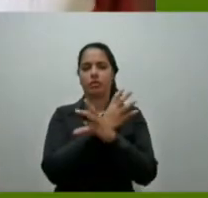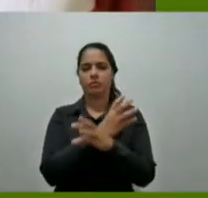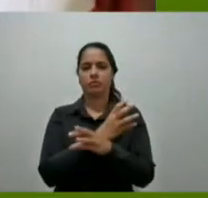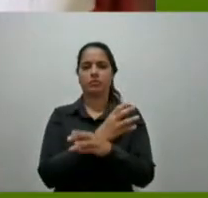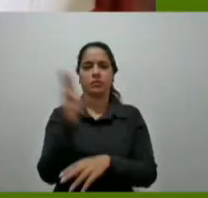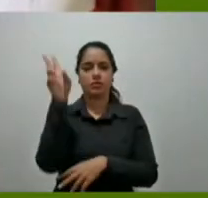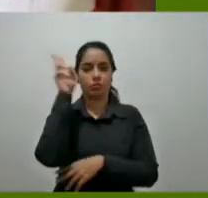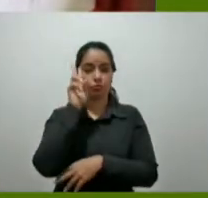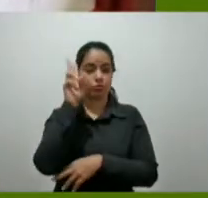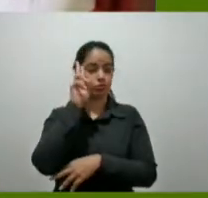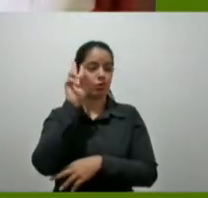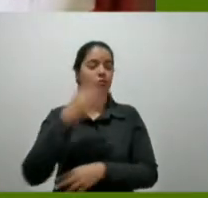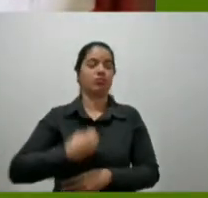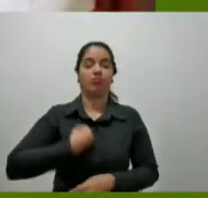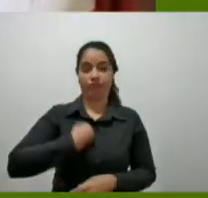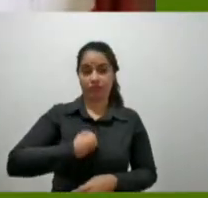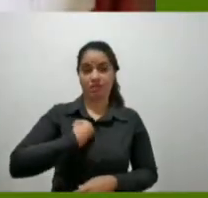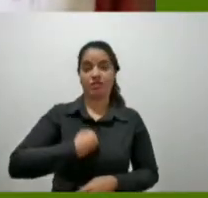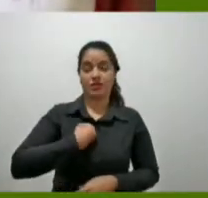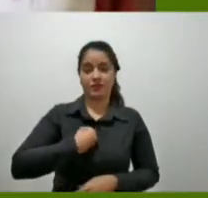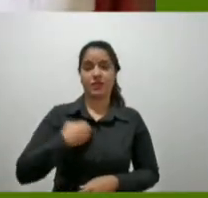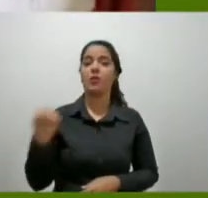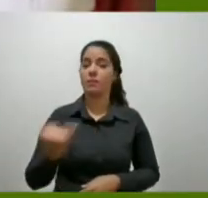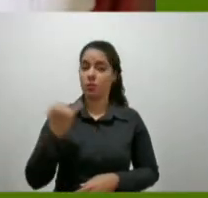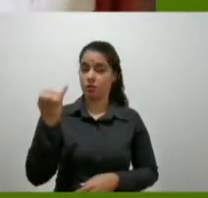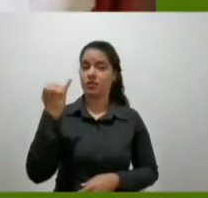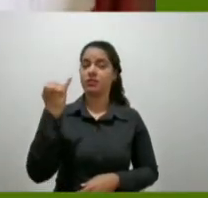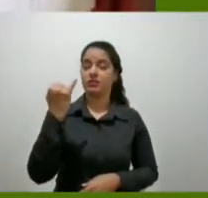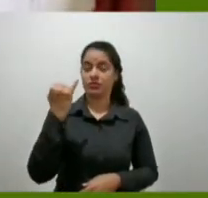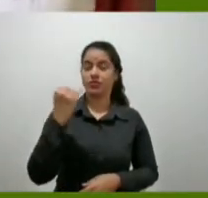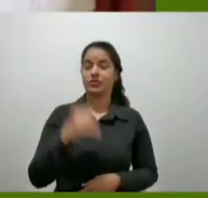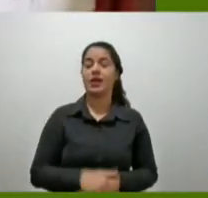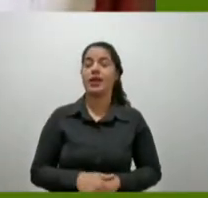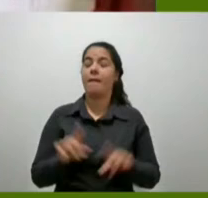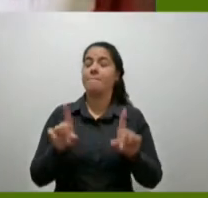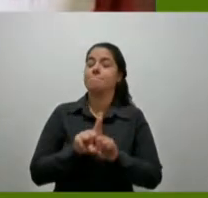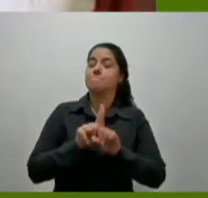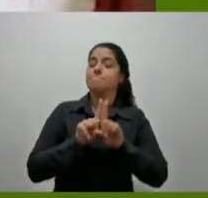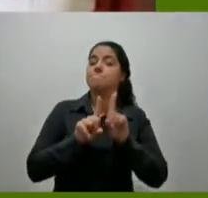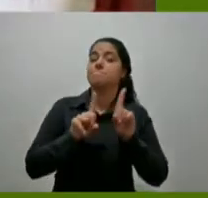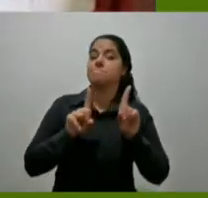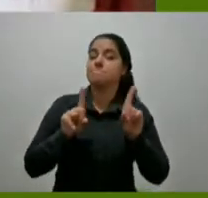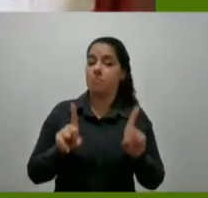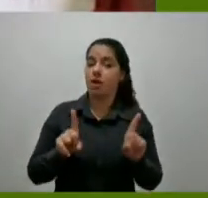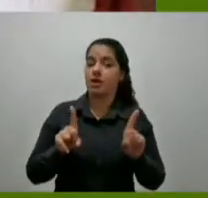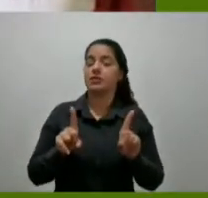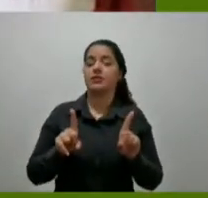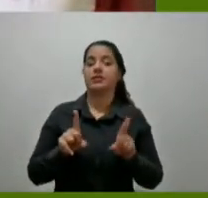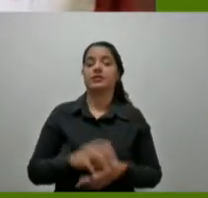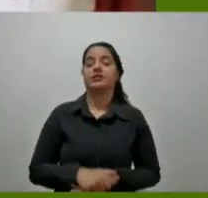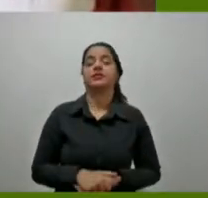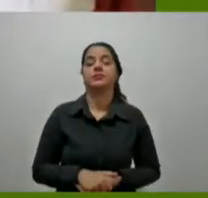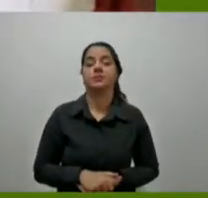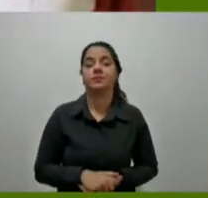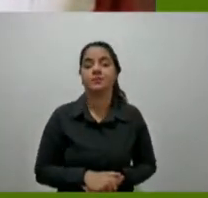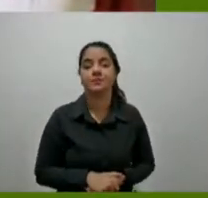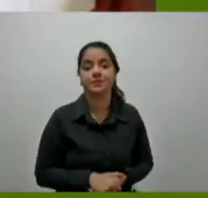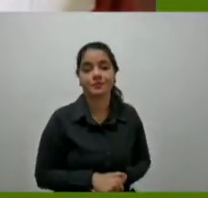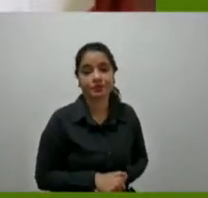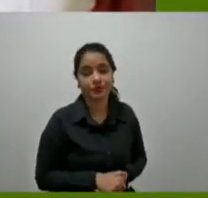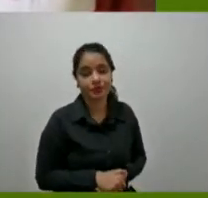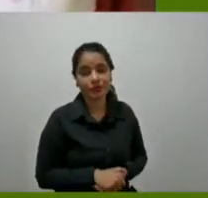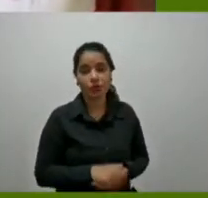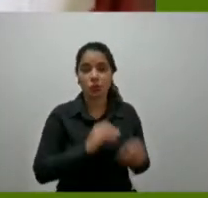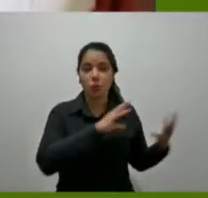Então, eu acho isso importante. Mas eu não queria falar disso, do que eu pude fazer no mundo inteiro. Eu quero falar do